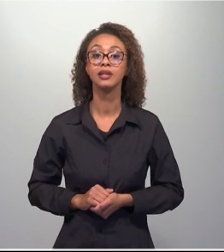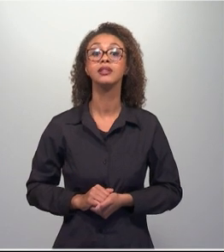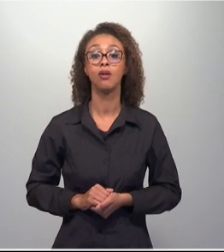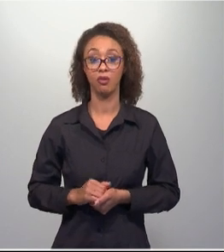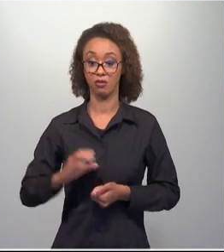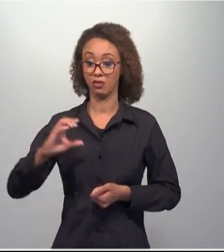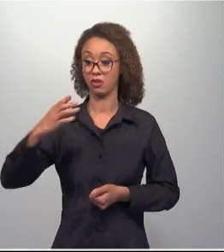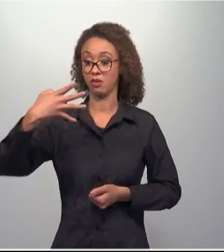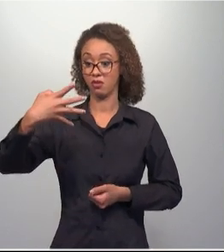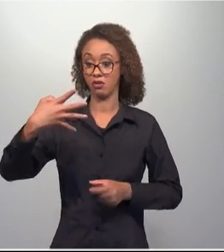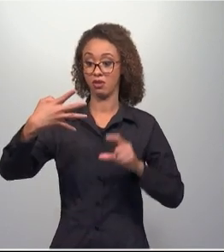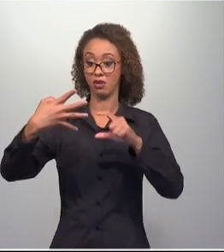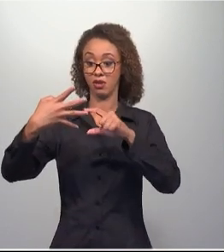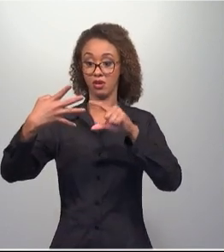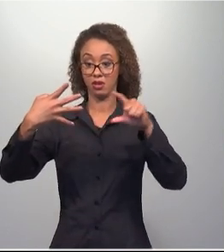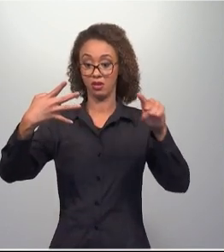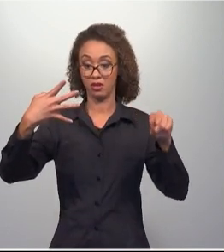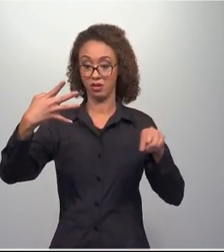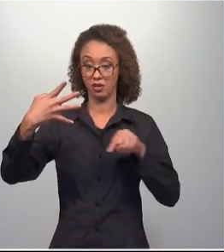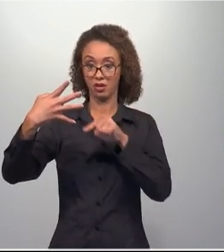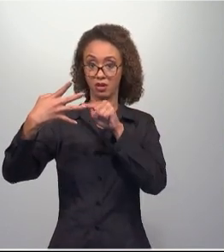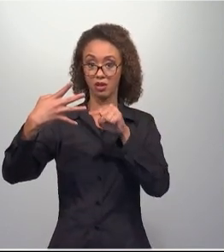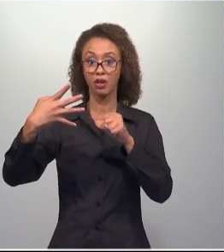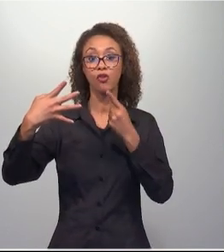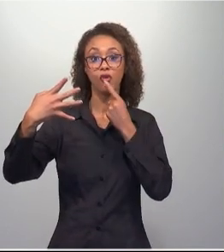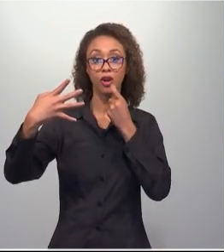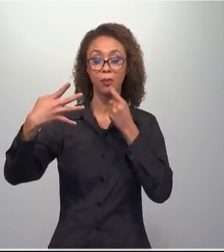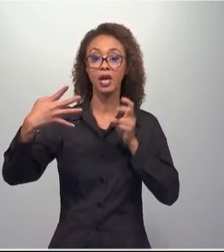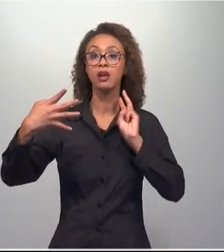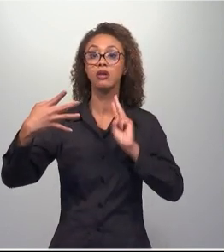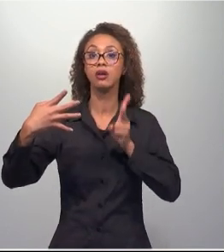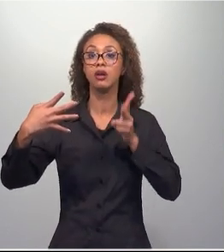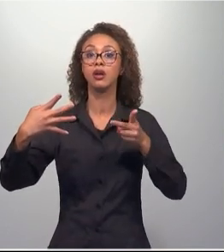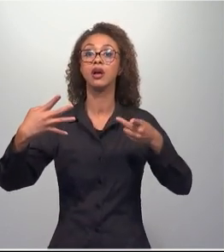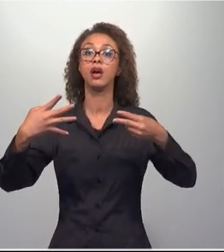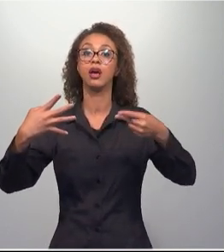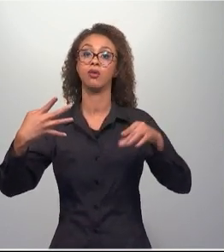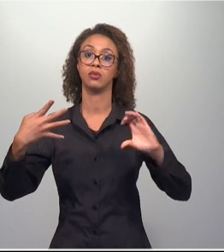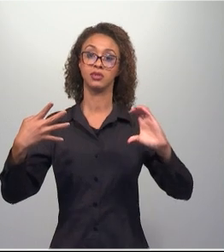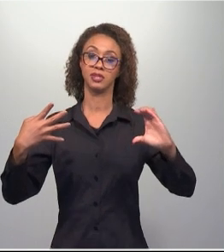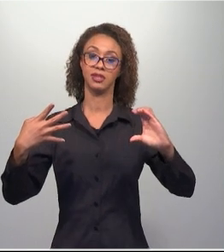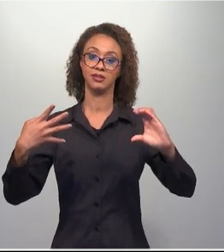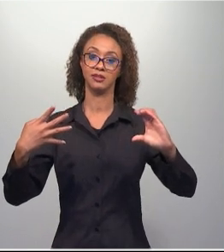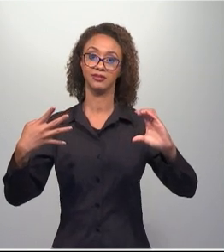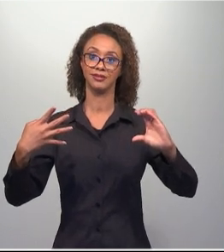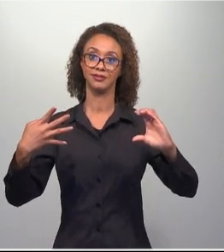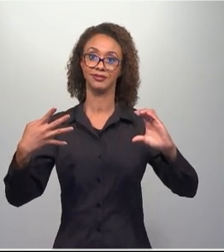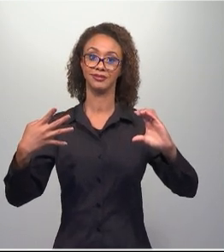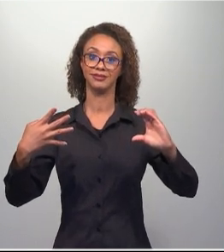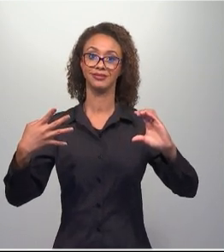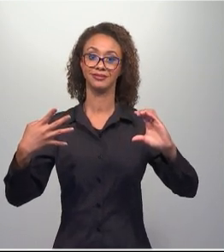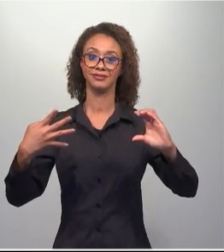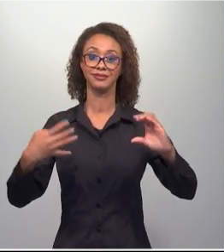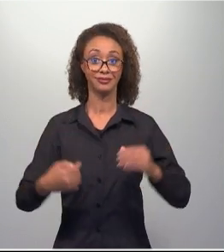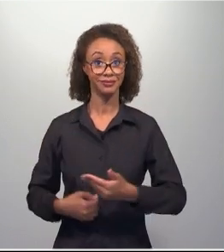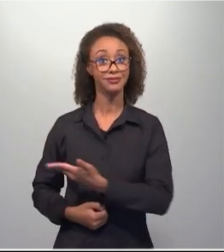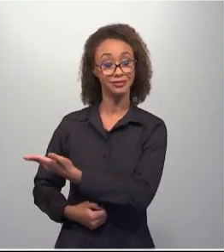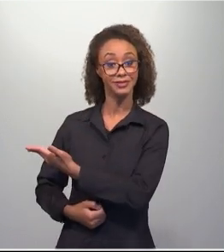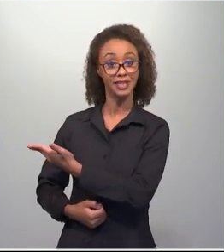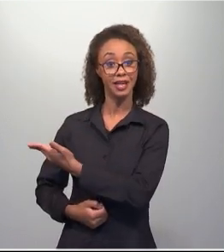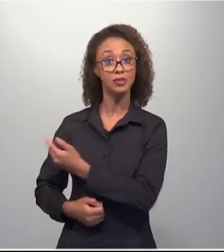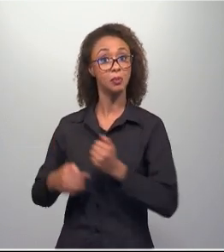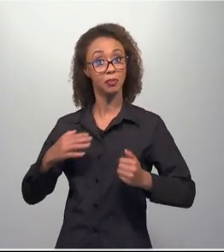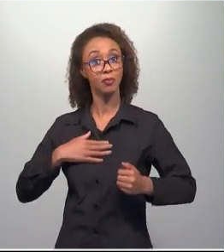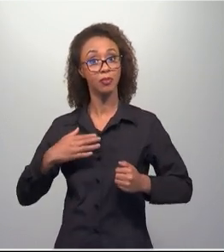onde a minha variável se for 1 a minha função x vai ser um aqui é isso que está escrito aqui então essa minha